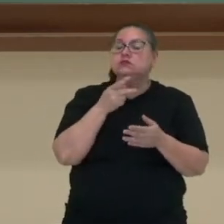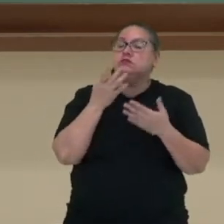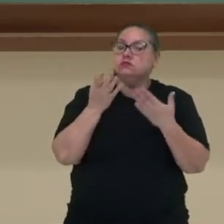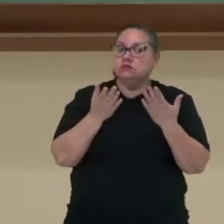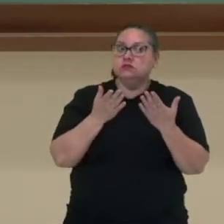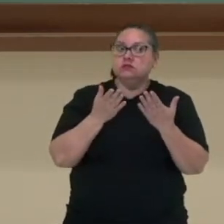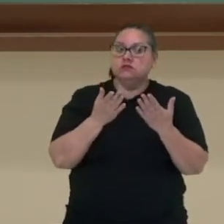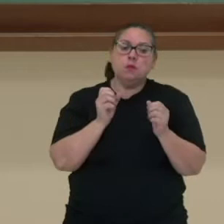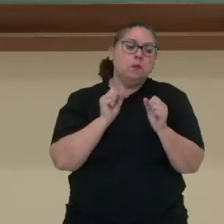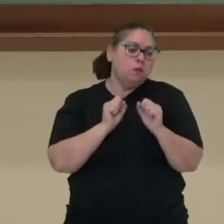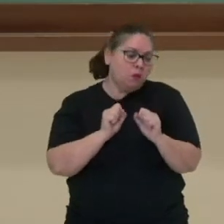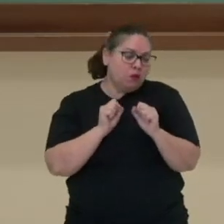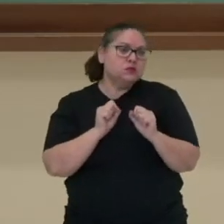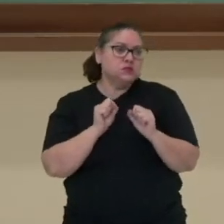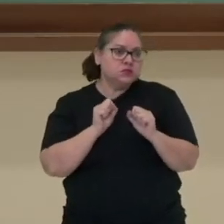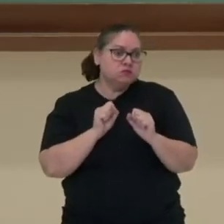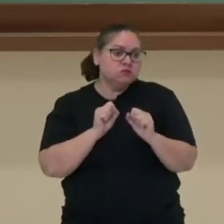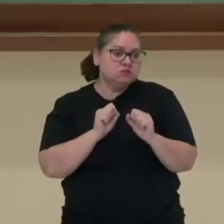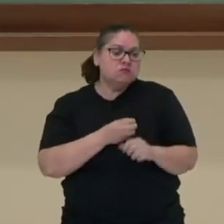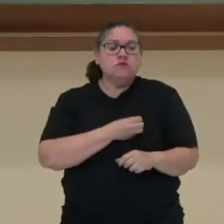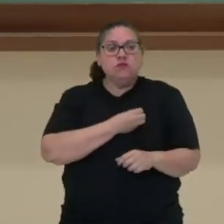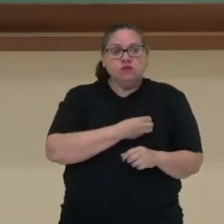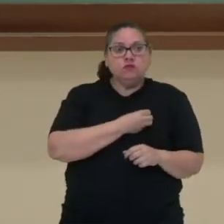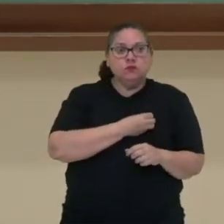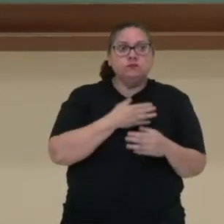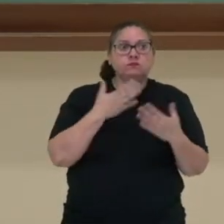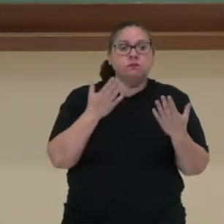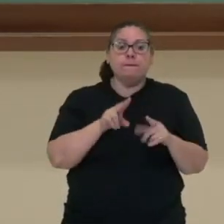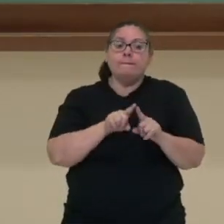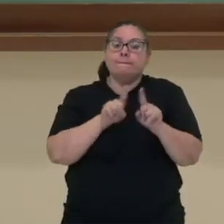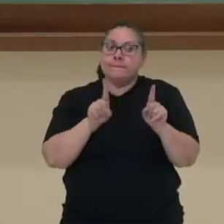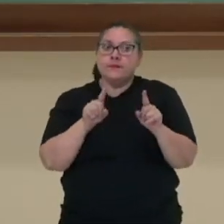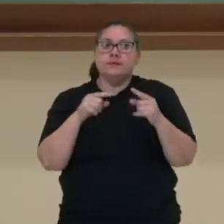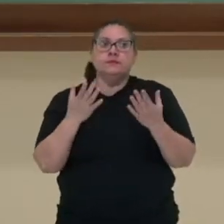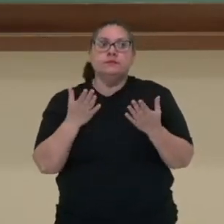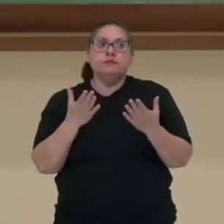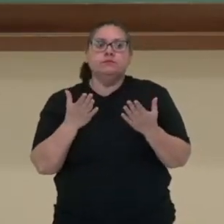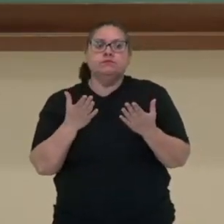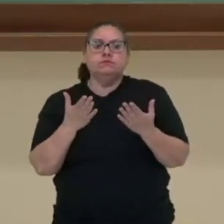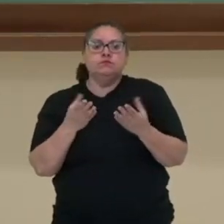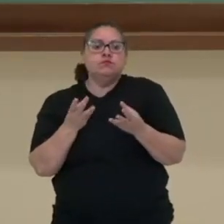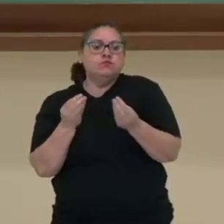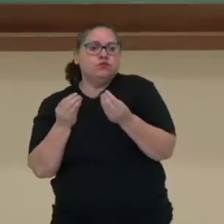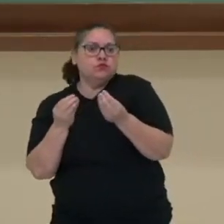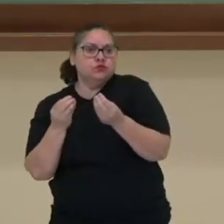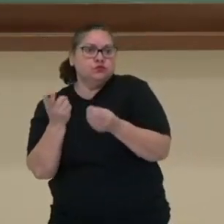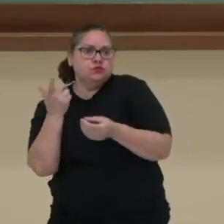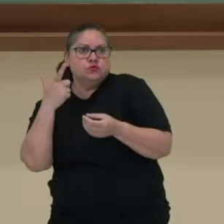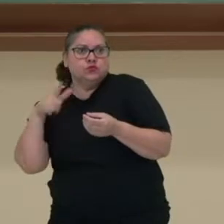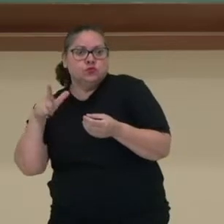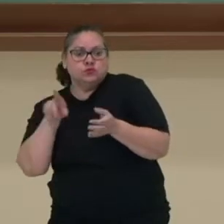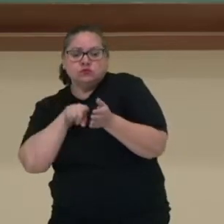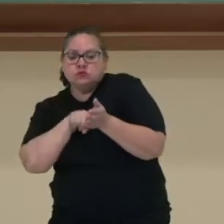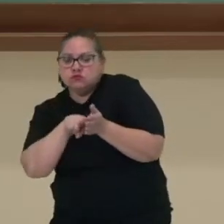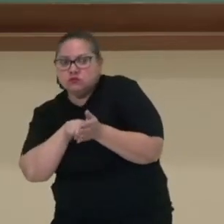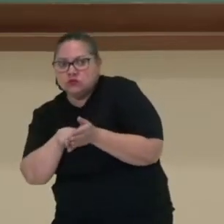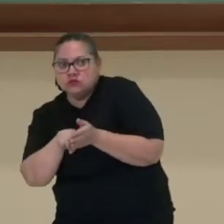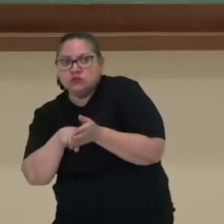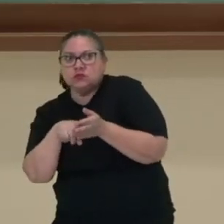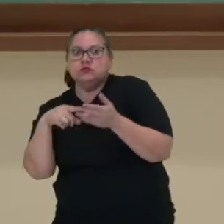defendem que pode sim ser um ser vivo. Mas a grande maioria dos